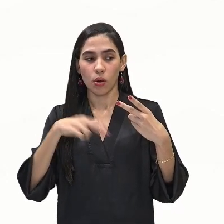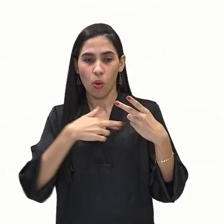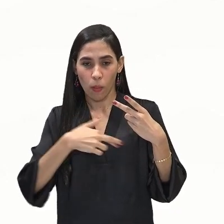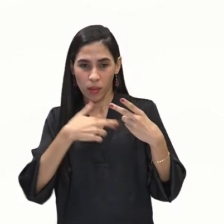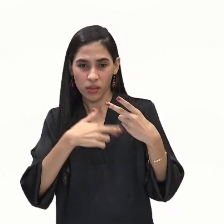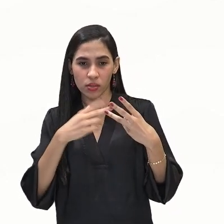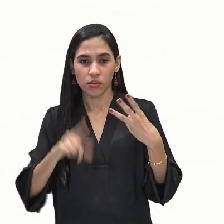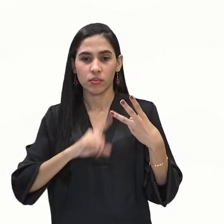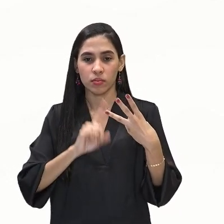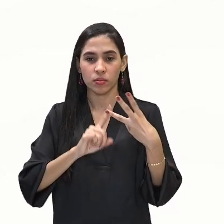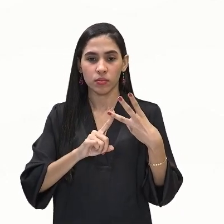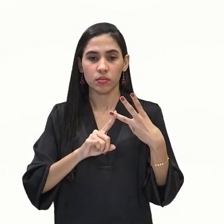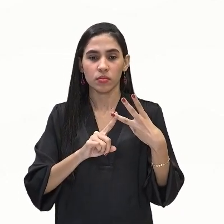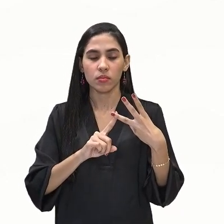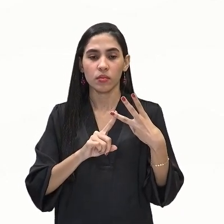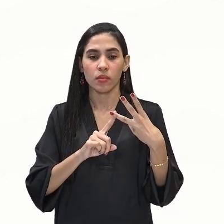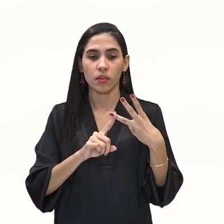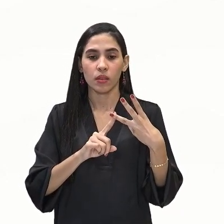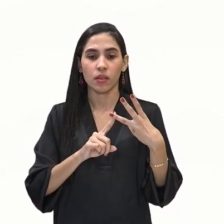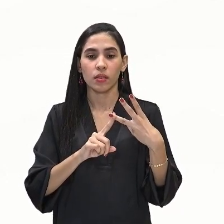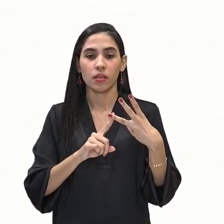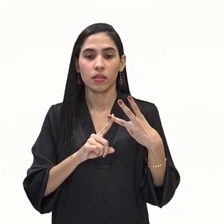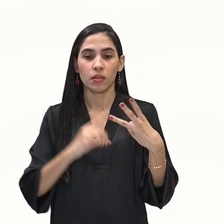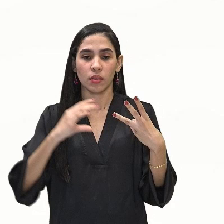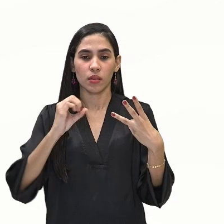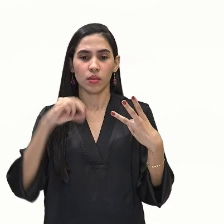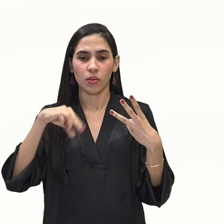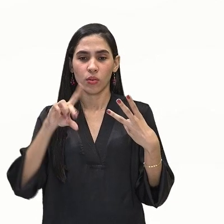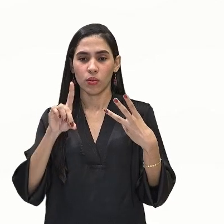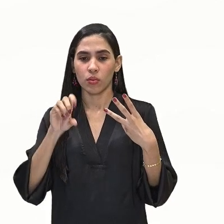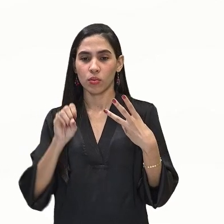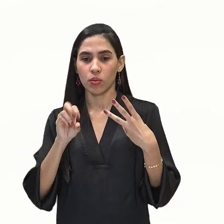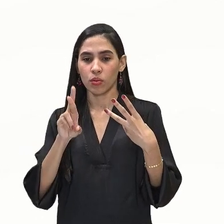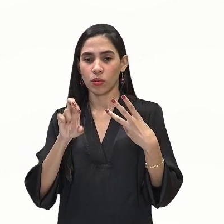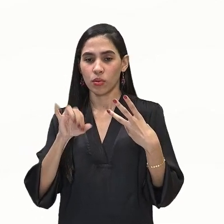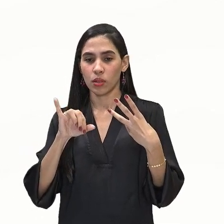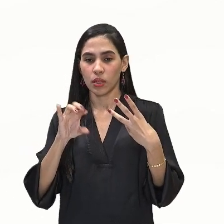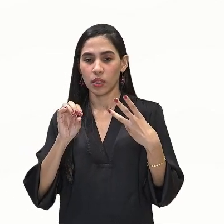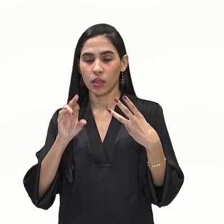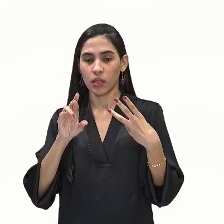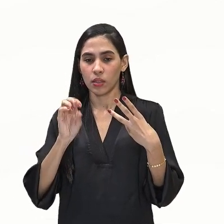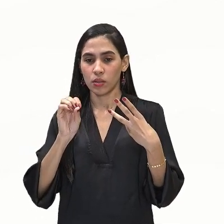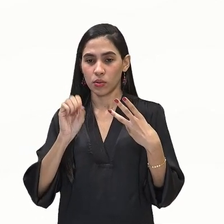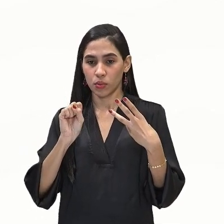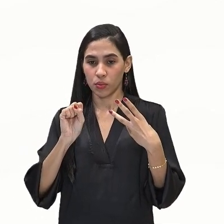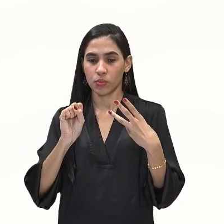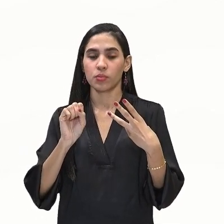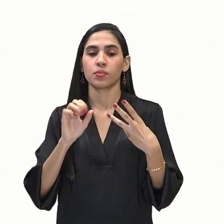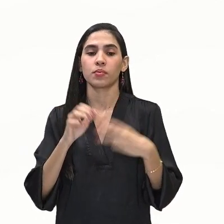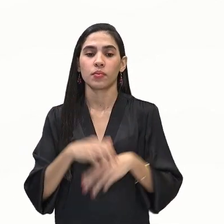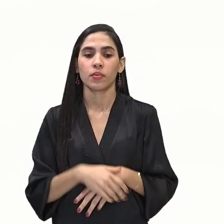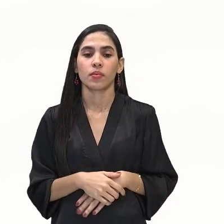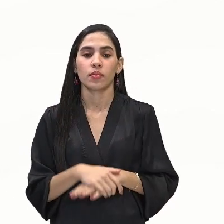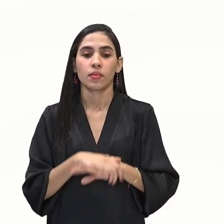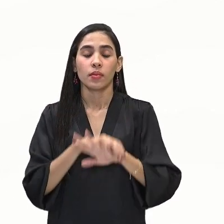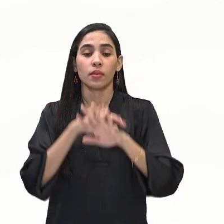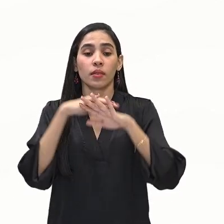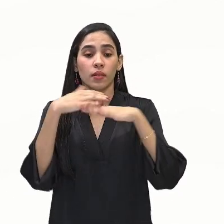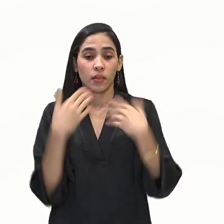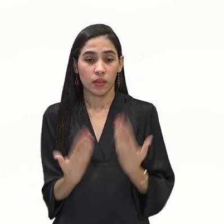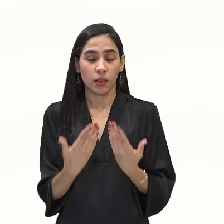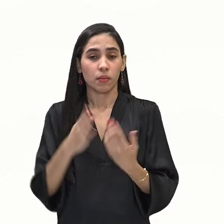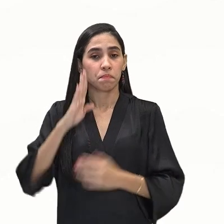século. E a terceira geração, que é a dos condoreiros, a geração condoreira, né? Então, o